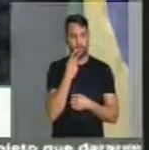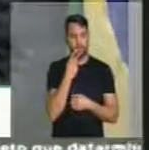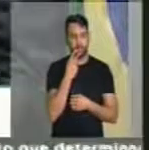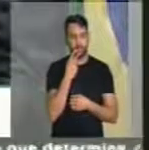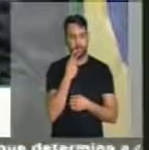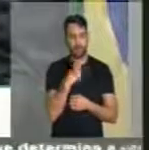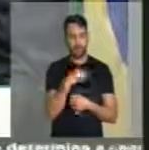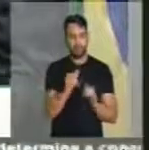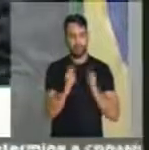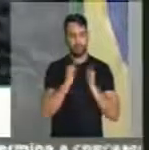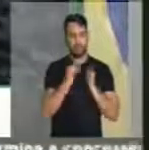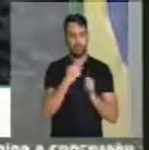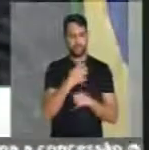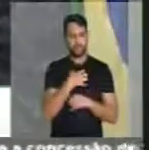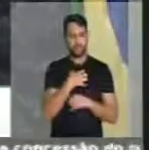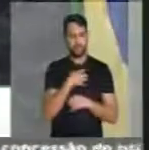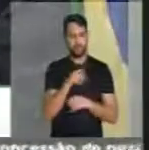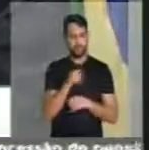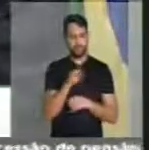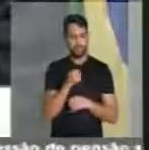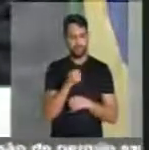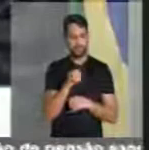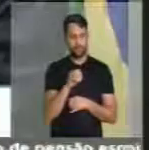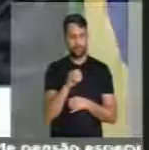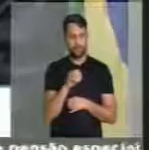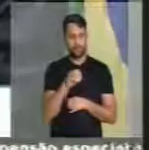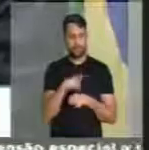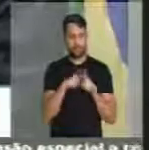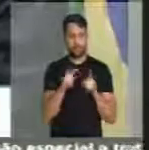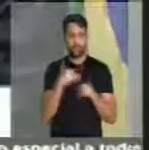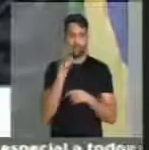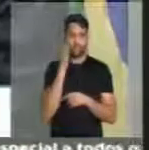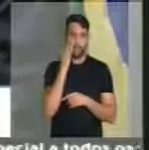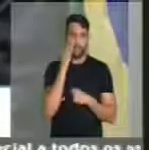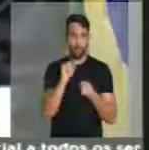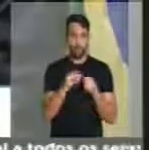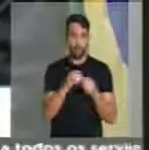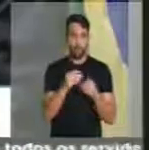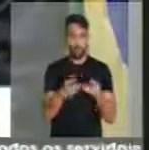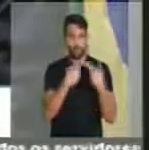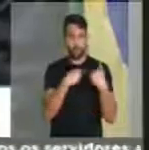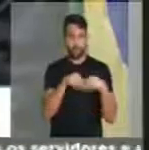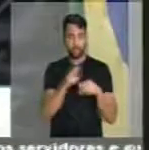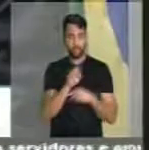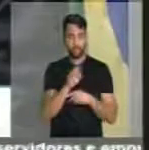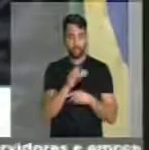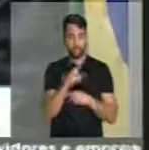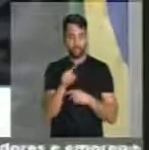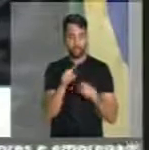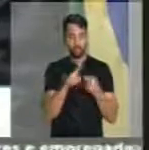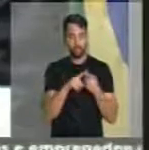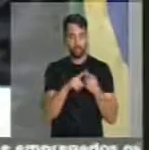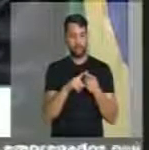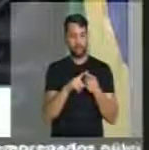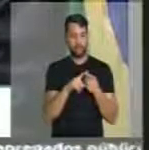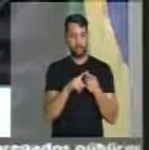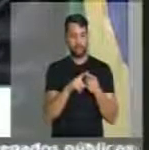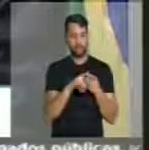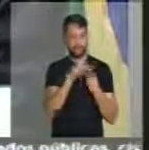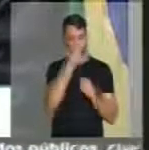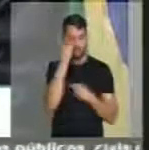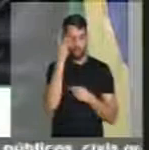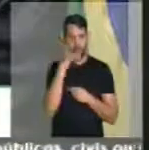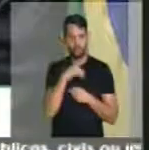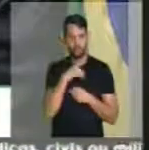na abstenção do pleito. Mas sabe quem foi que trouxe a abstenção? aqueles